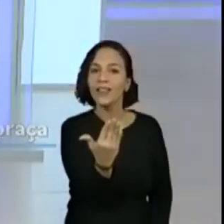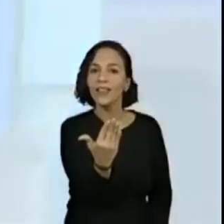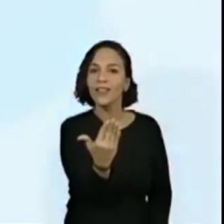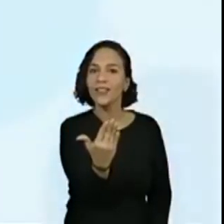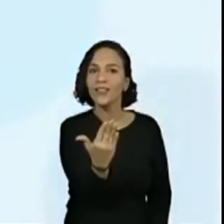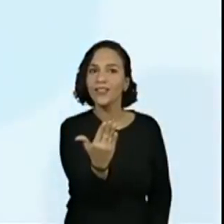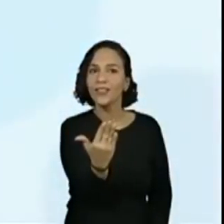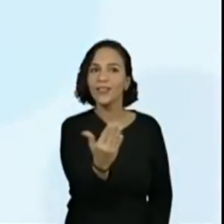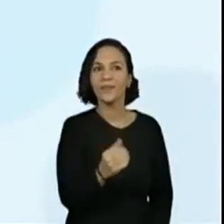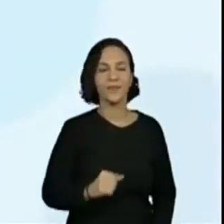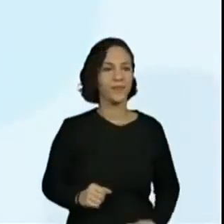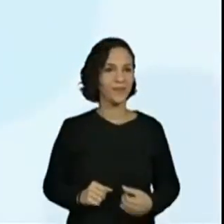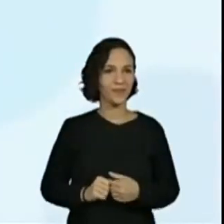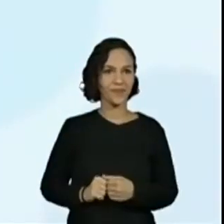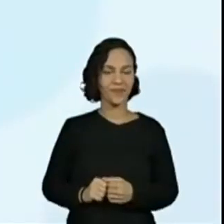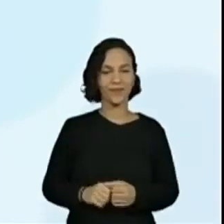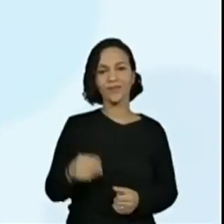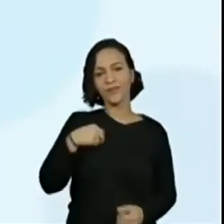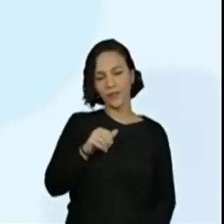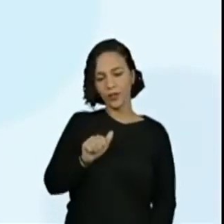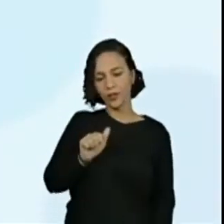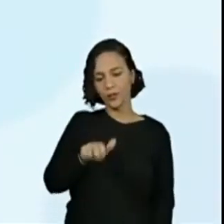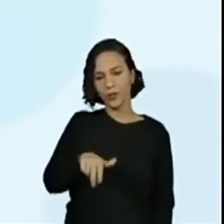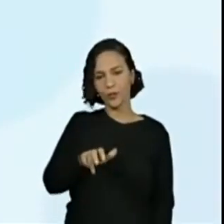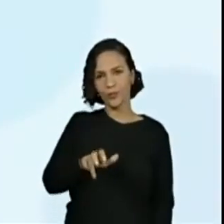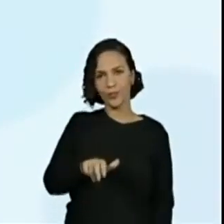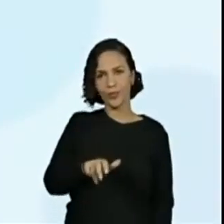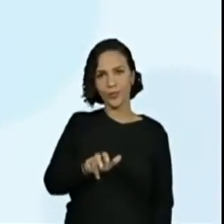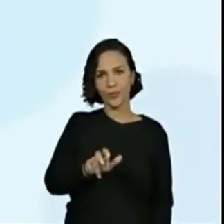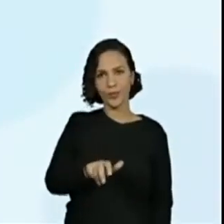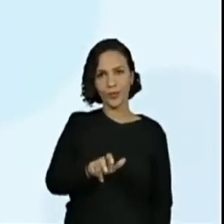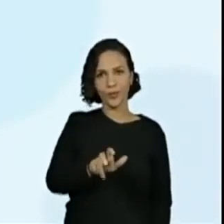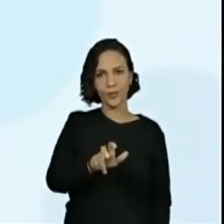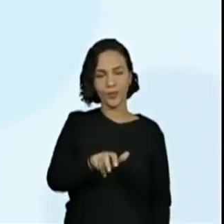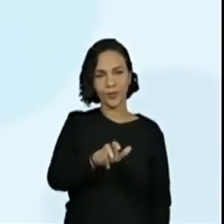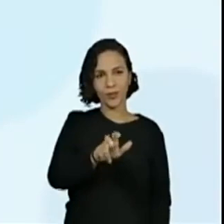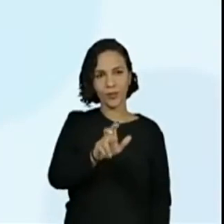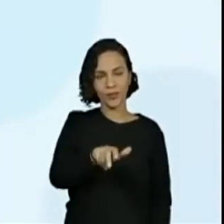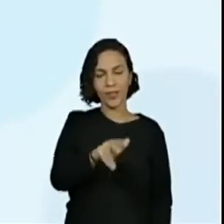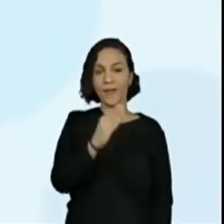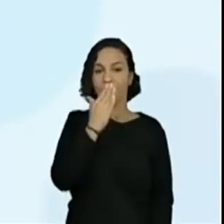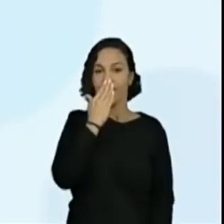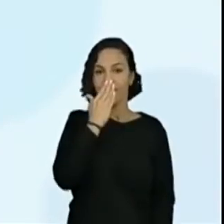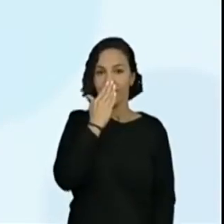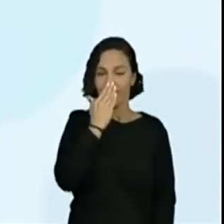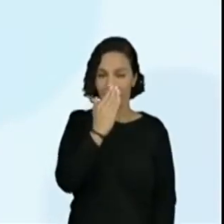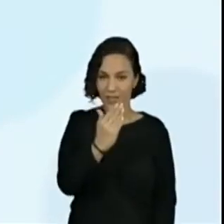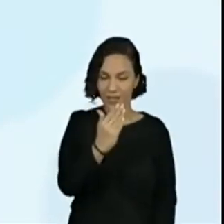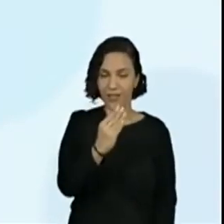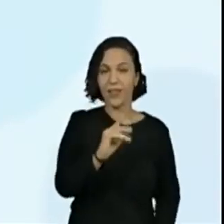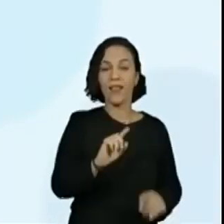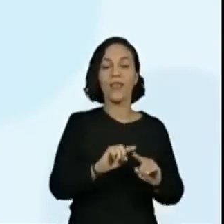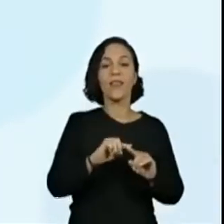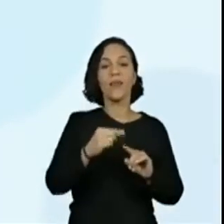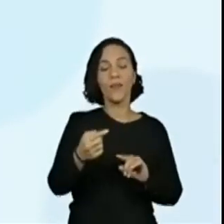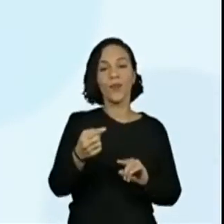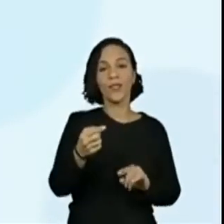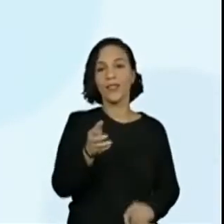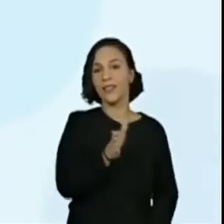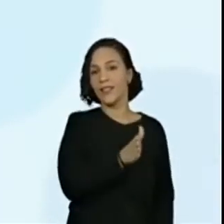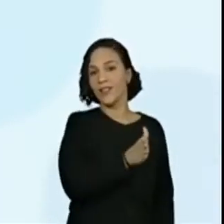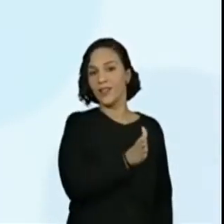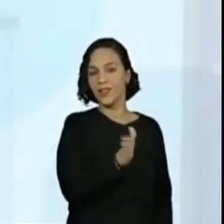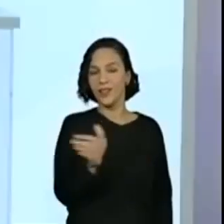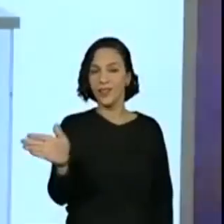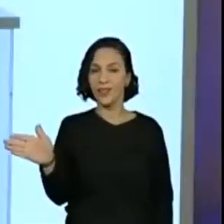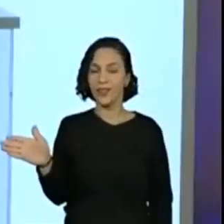colocou... A Angelina colocou, ó, que legal. Isso, olha lá. E vira à direita. Em frente, vira à direita. E